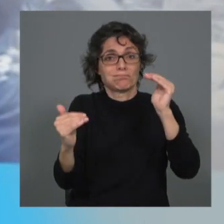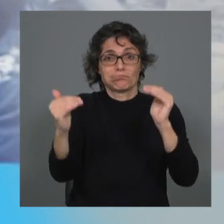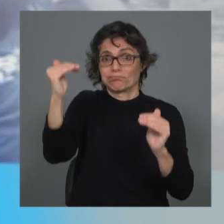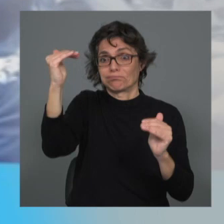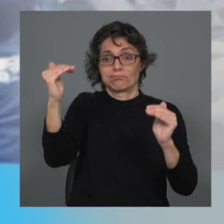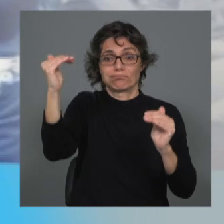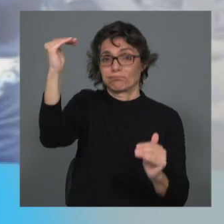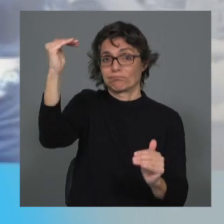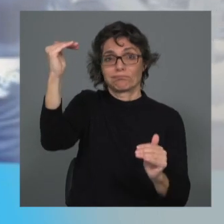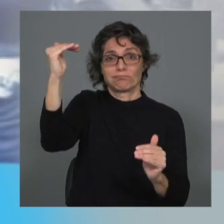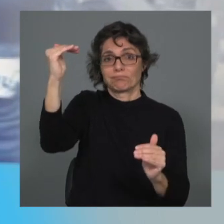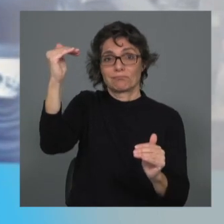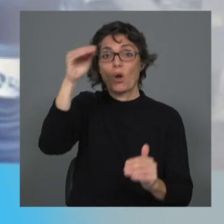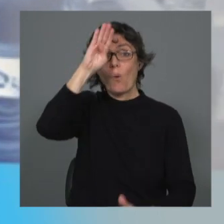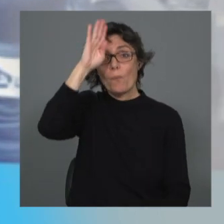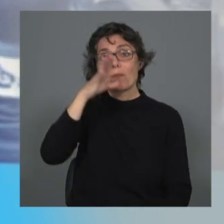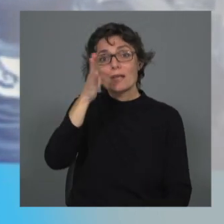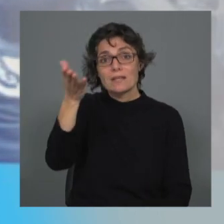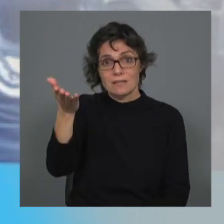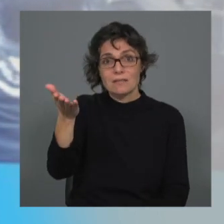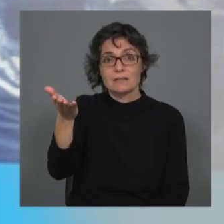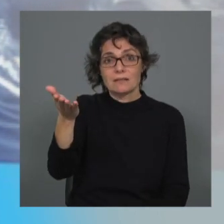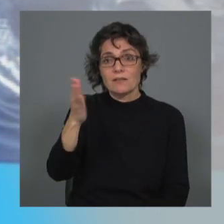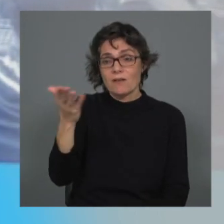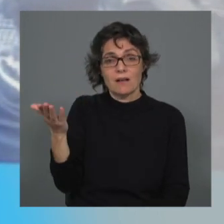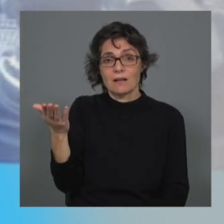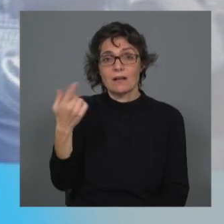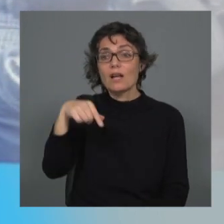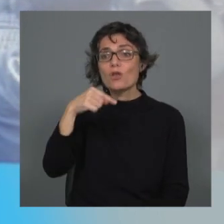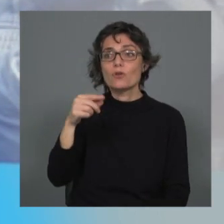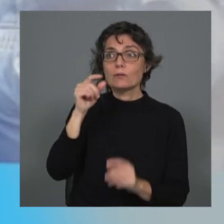isso. Um conjunto de